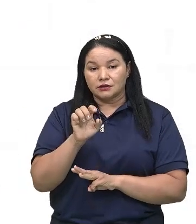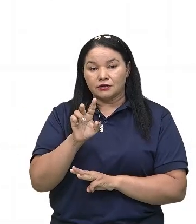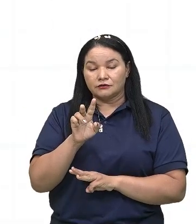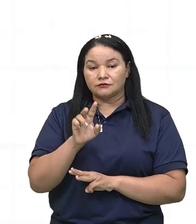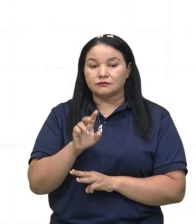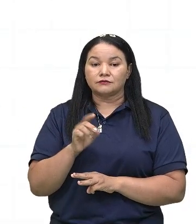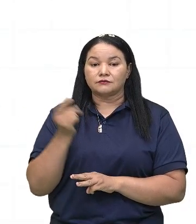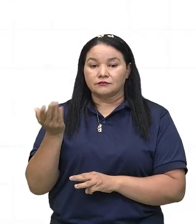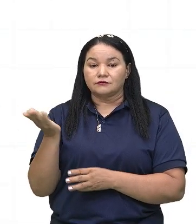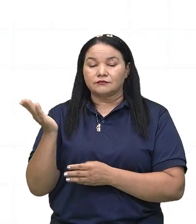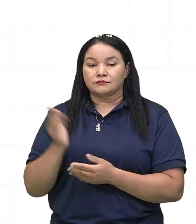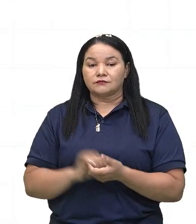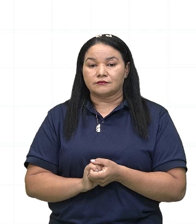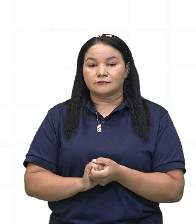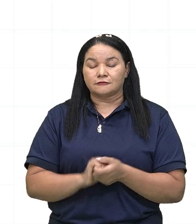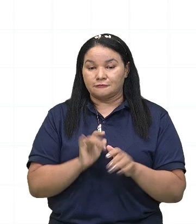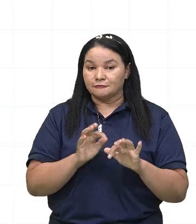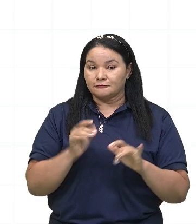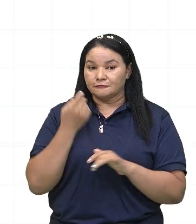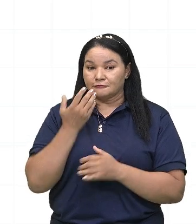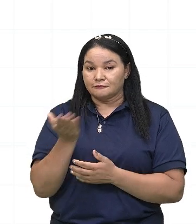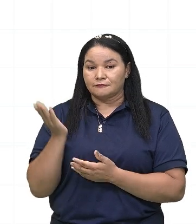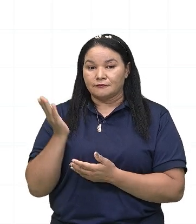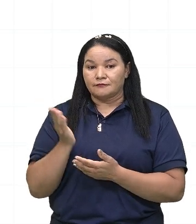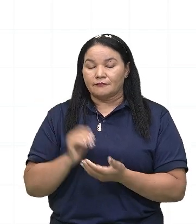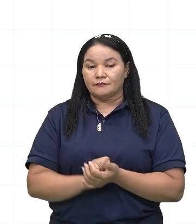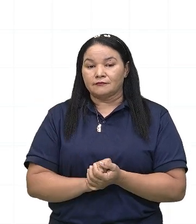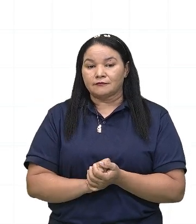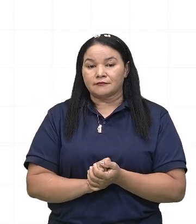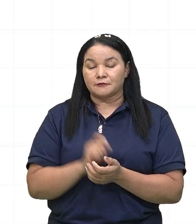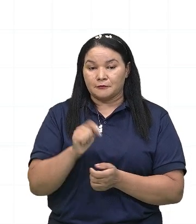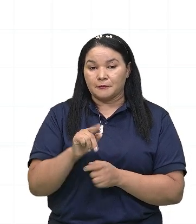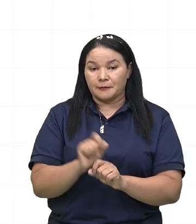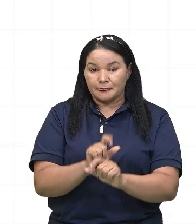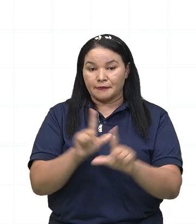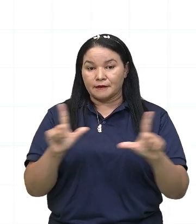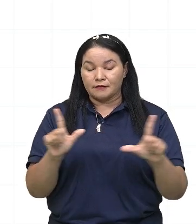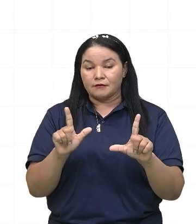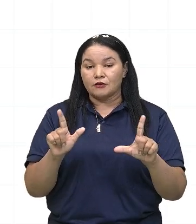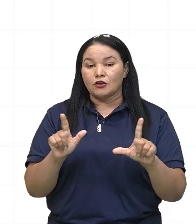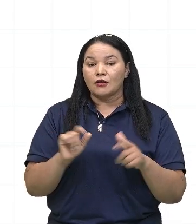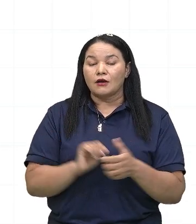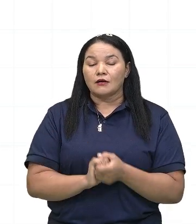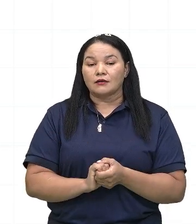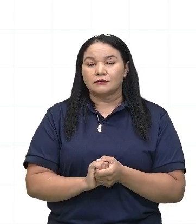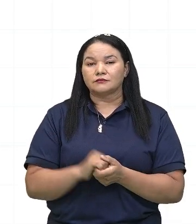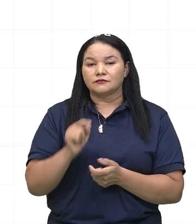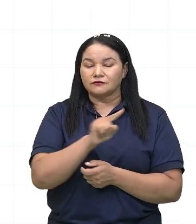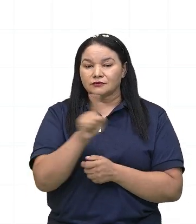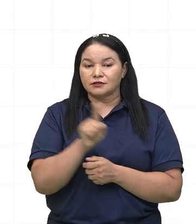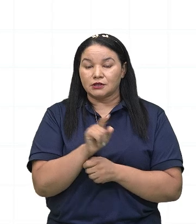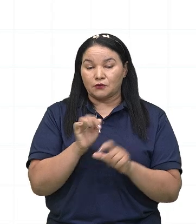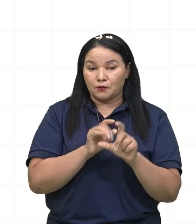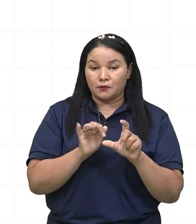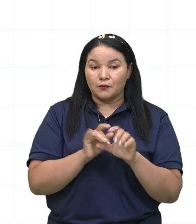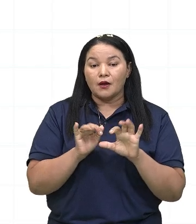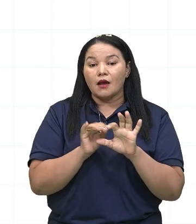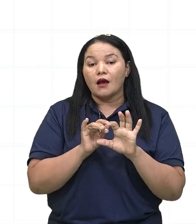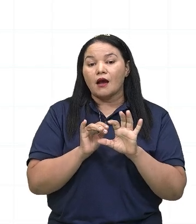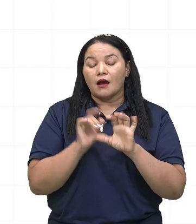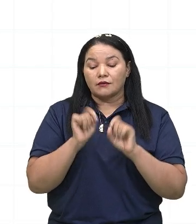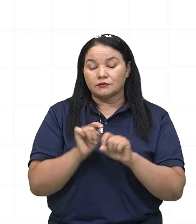servecost.seduc.am.gov.br. É uma plataforma aí de acesso para vocês estarem realizando aí